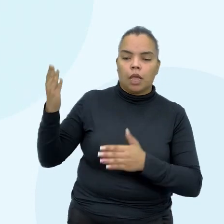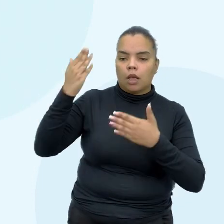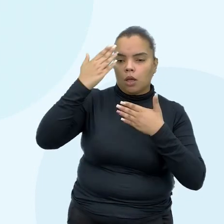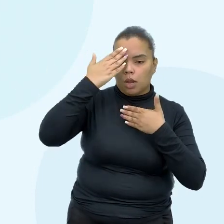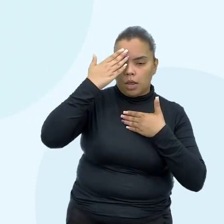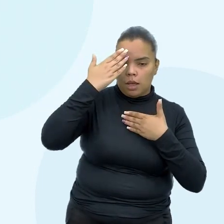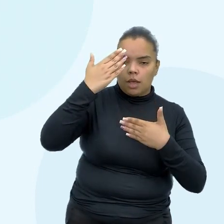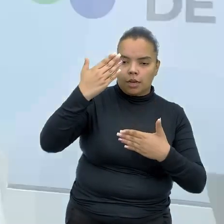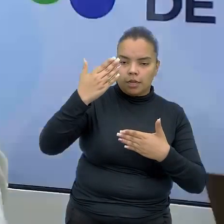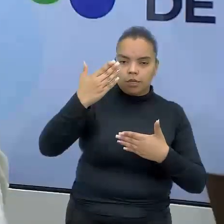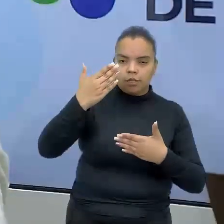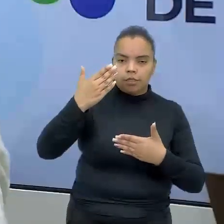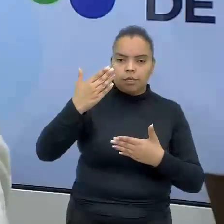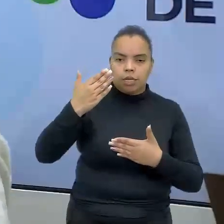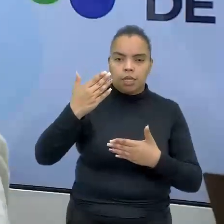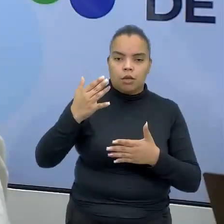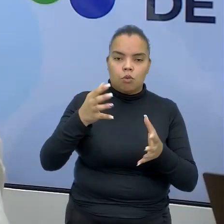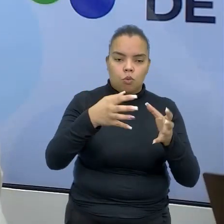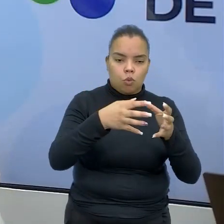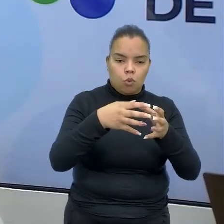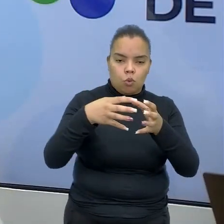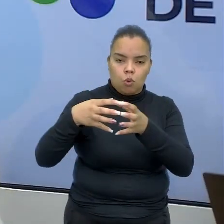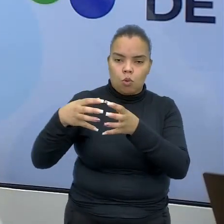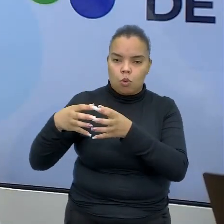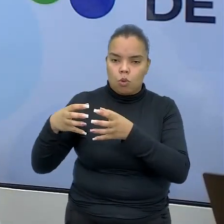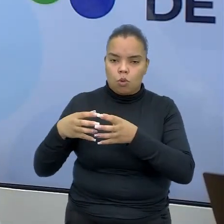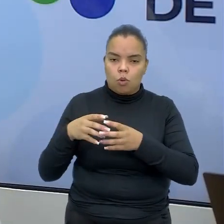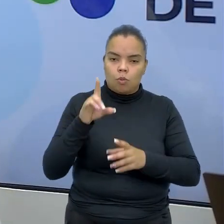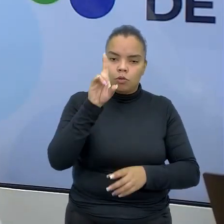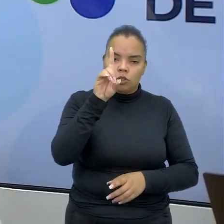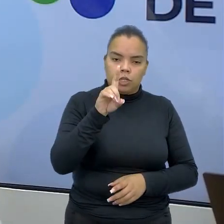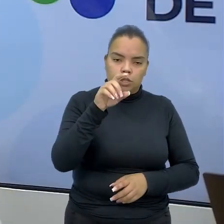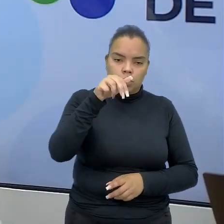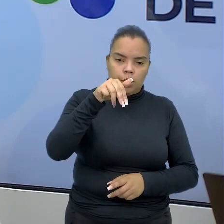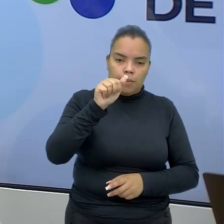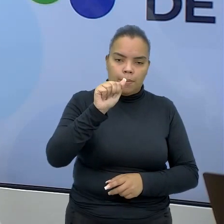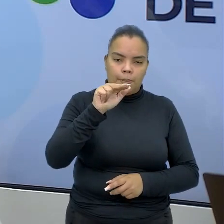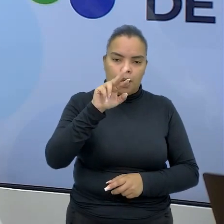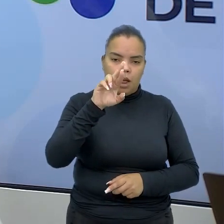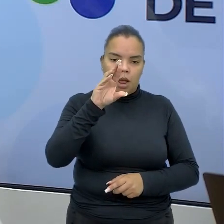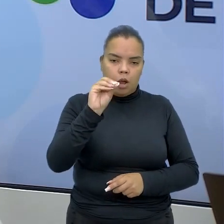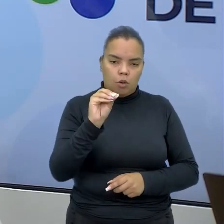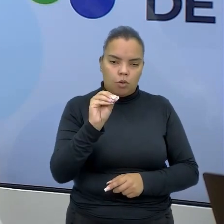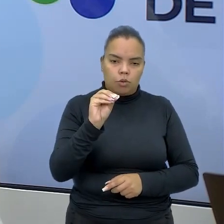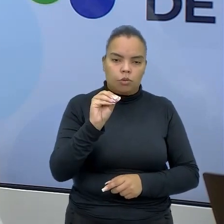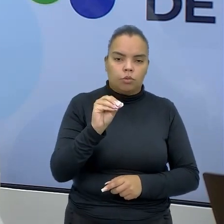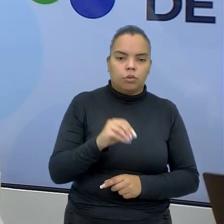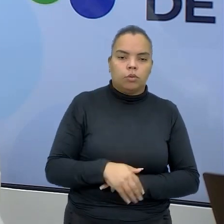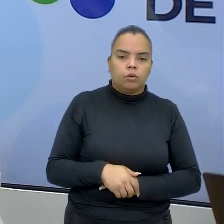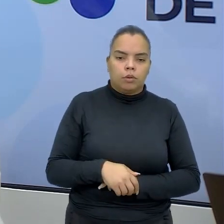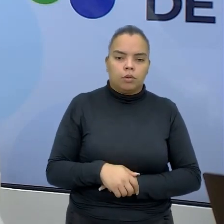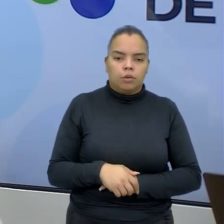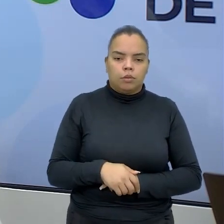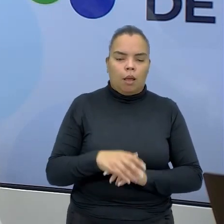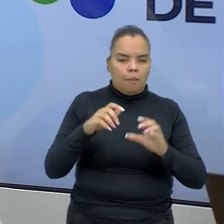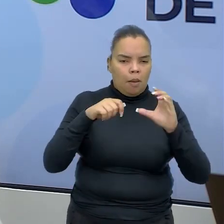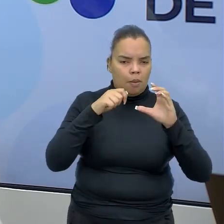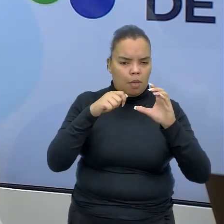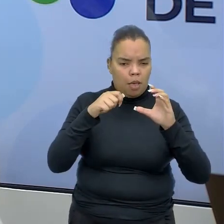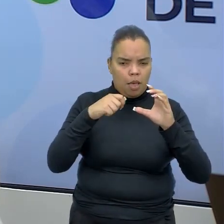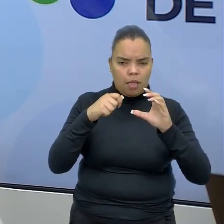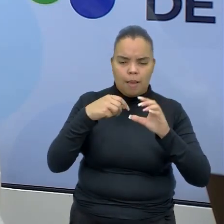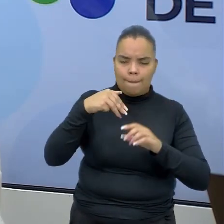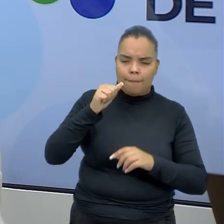agradecer a nossa equipe, né? O diretor Mauro, câmera a Mauri, mídias Alain, produção